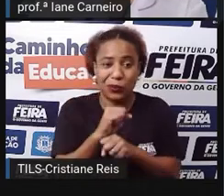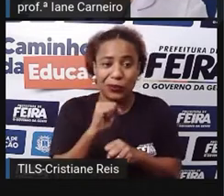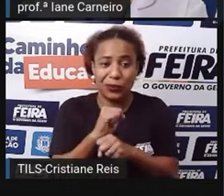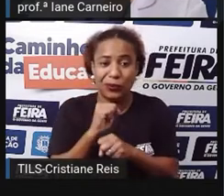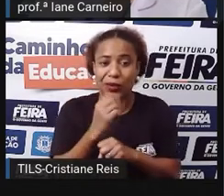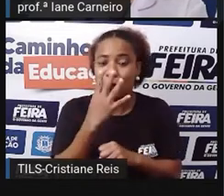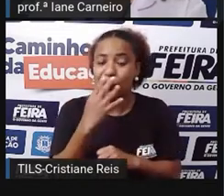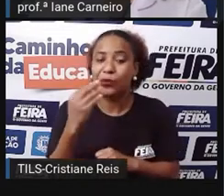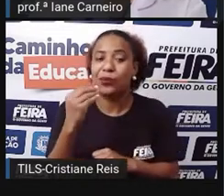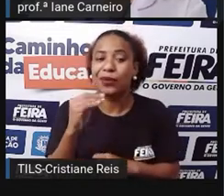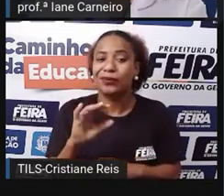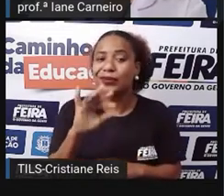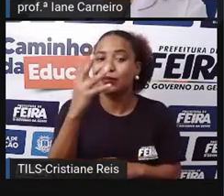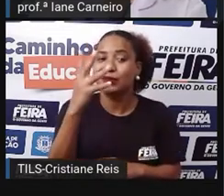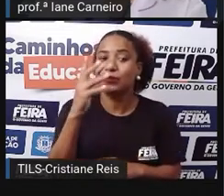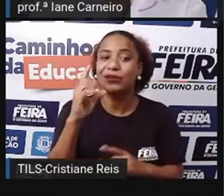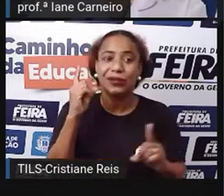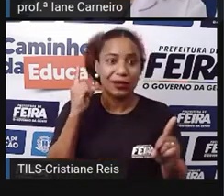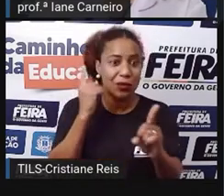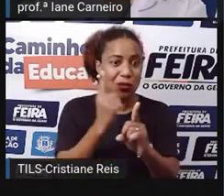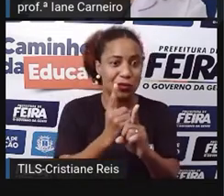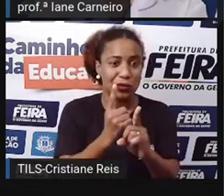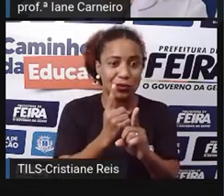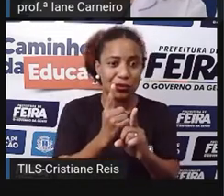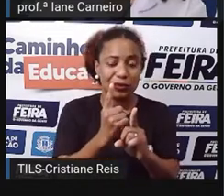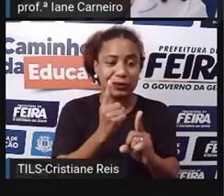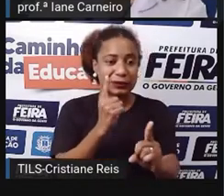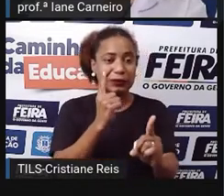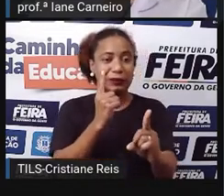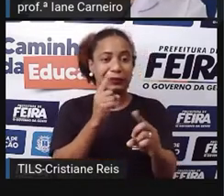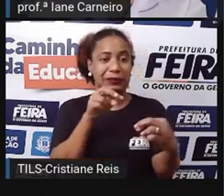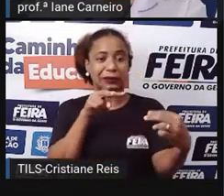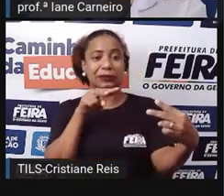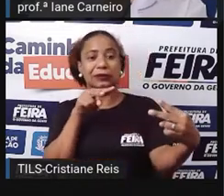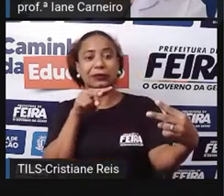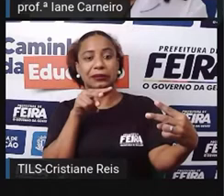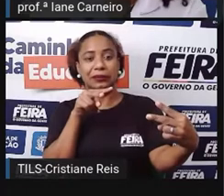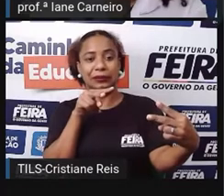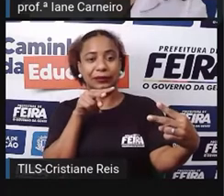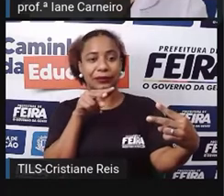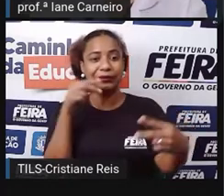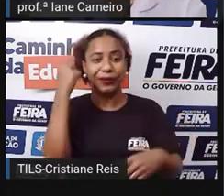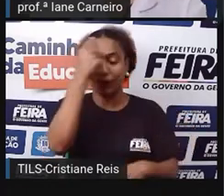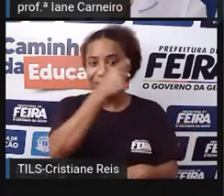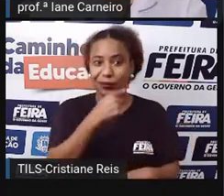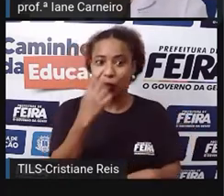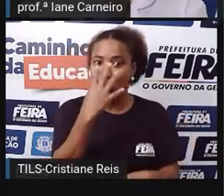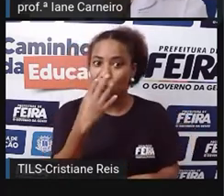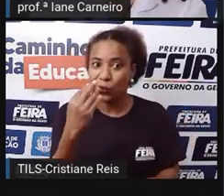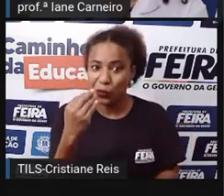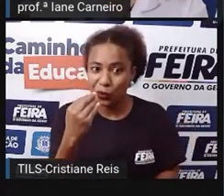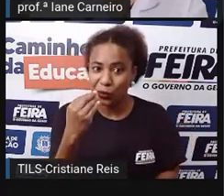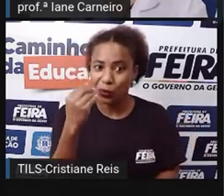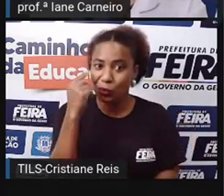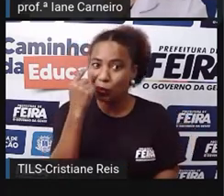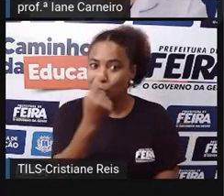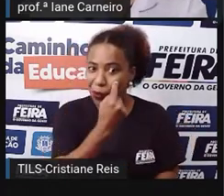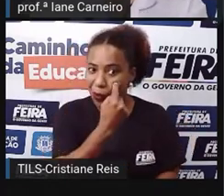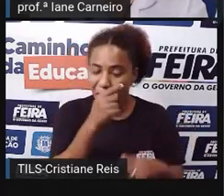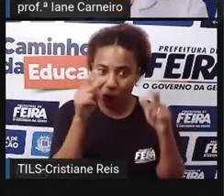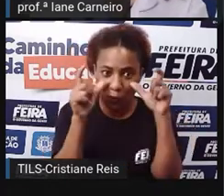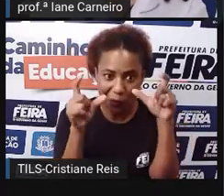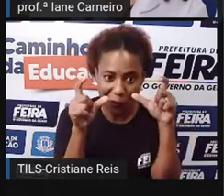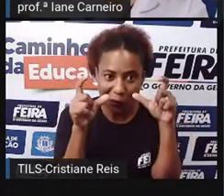um dia topou com ele, que era assim, carão de lobo, olhão de lobo, jeitão de